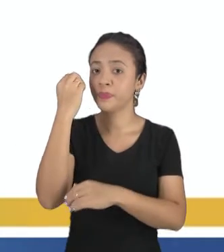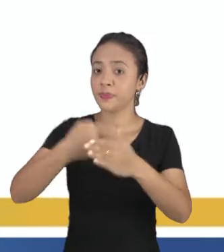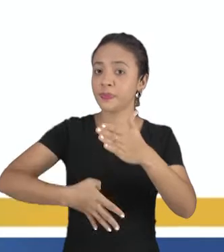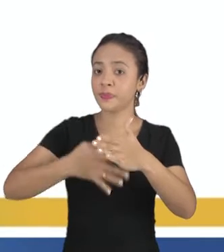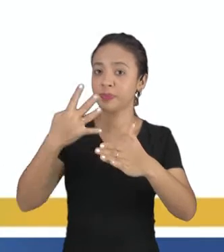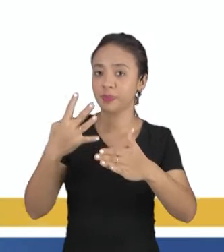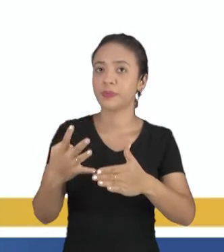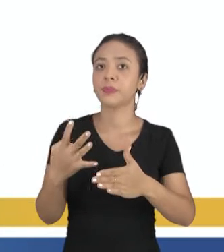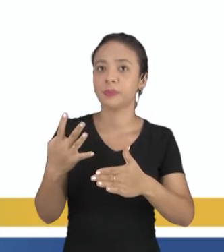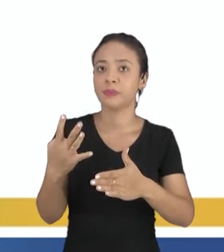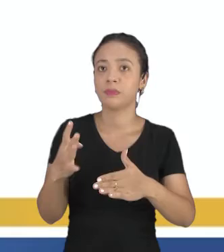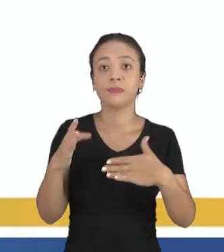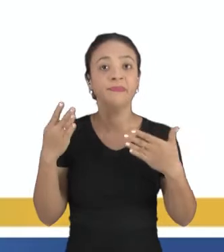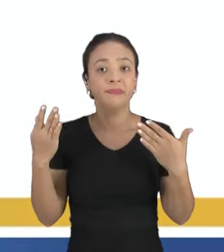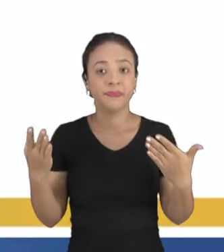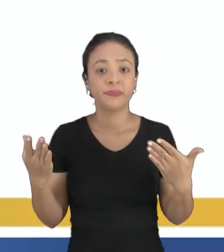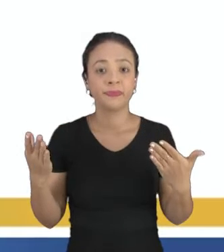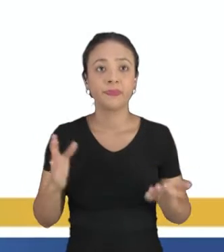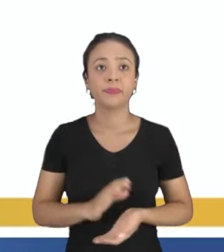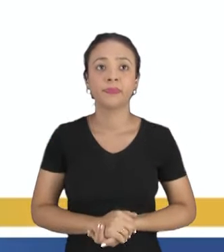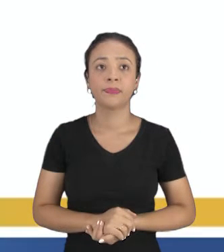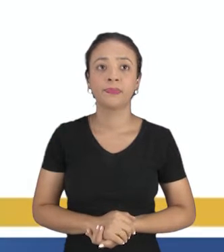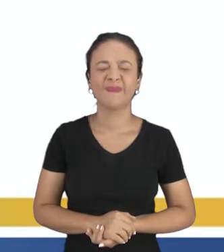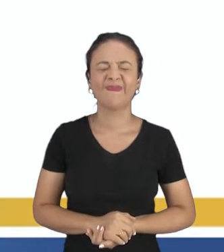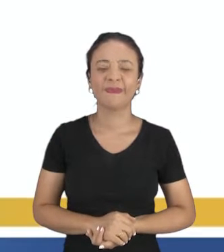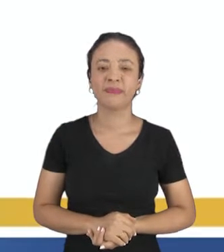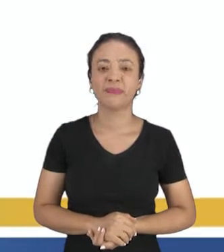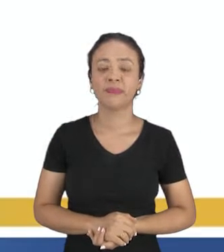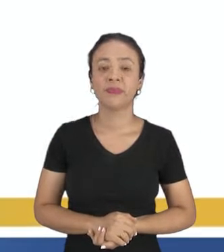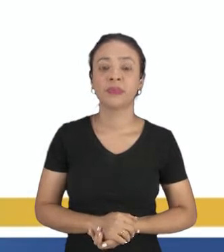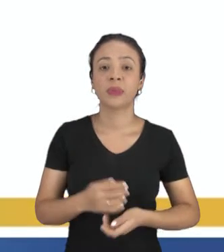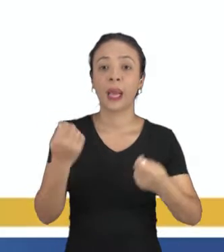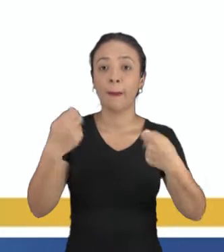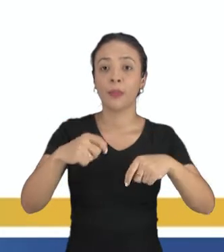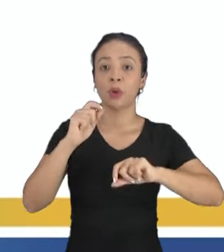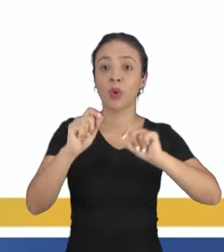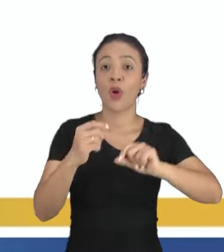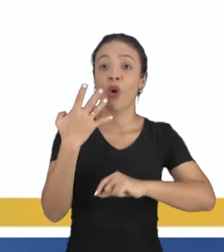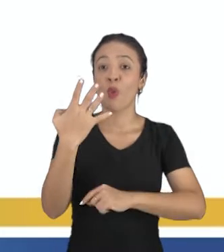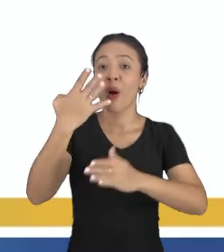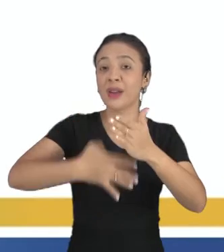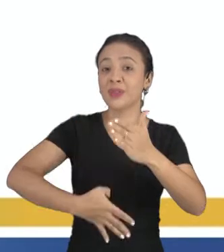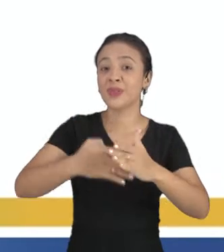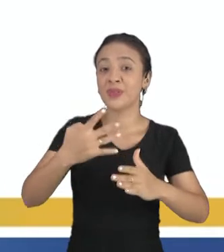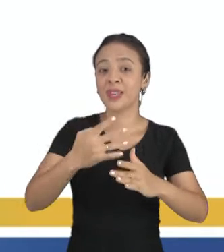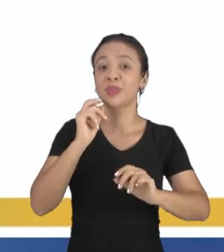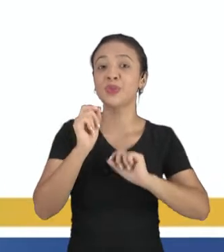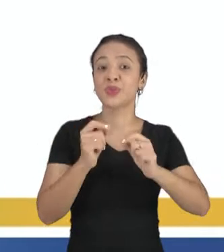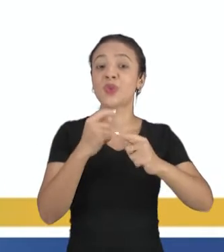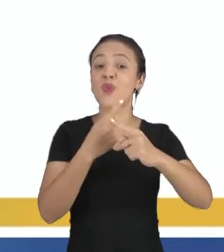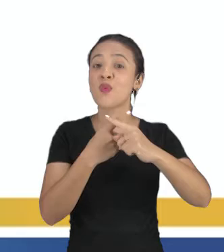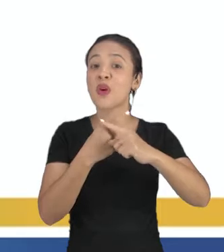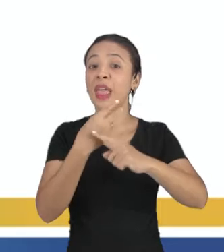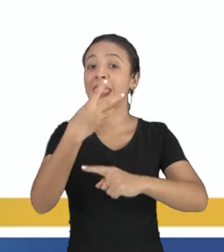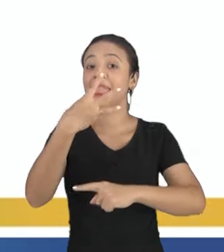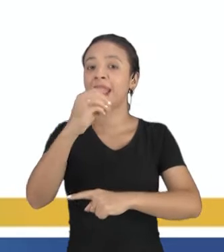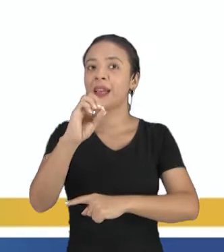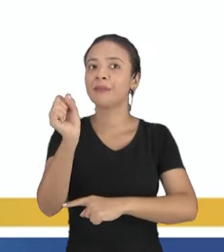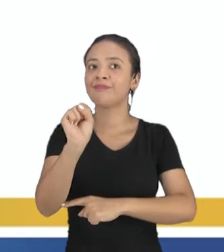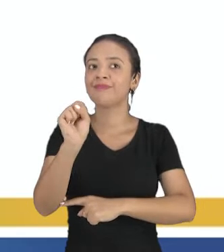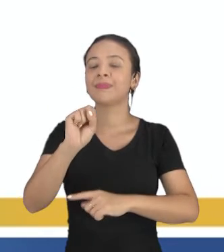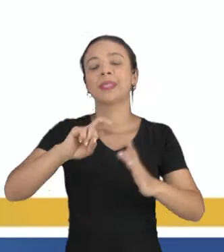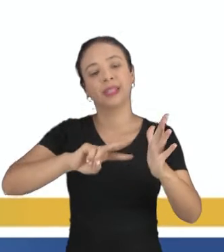tentativa. E, portanto, gasto 4 vezes 30 segundos, que é igual a